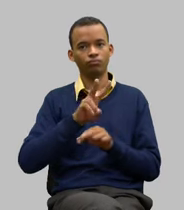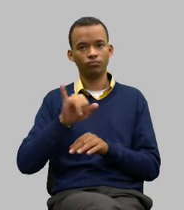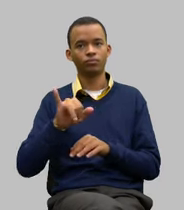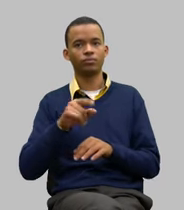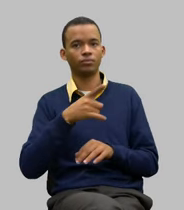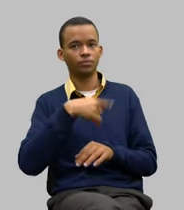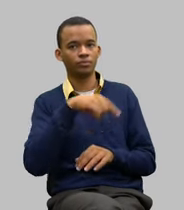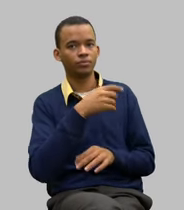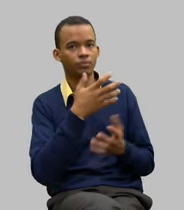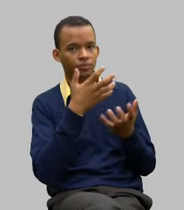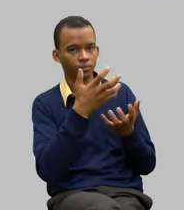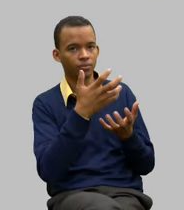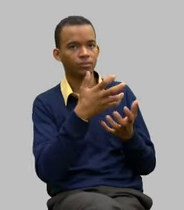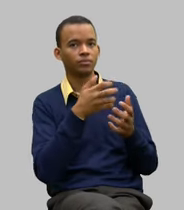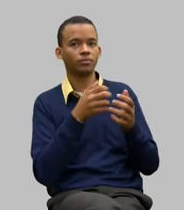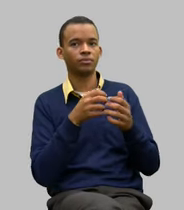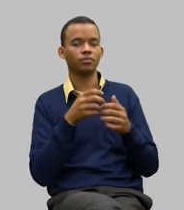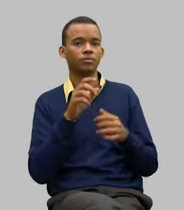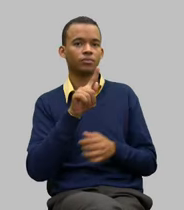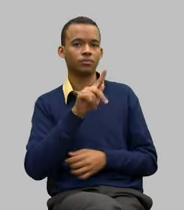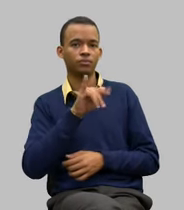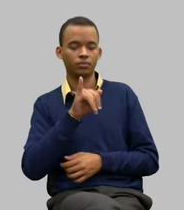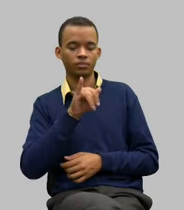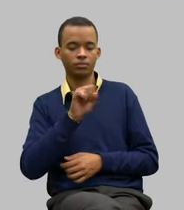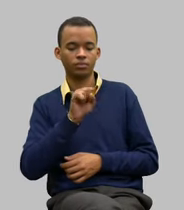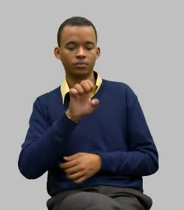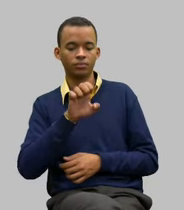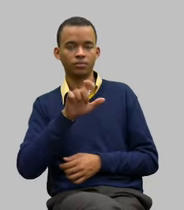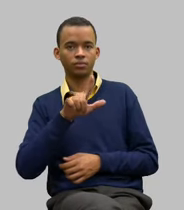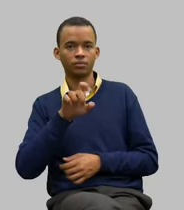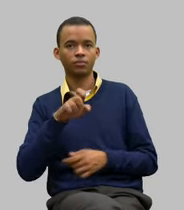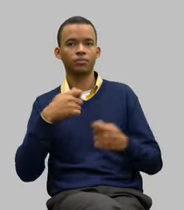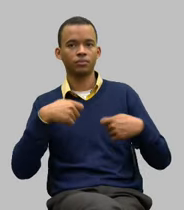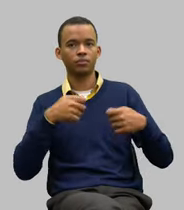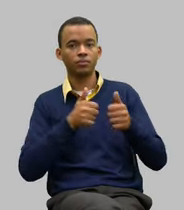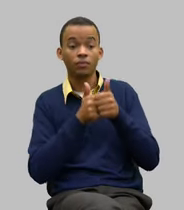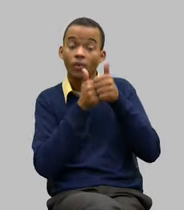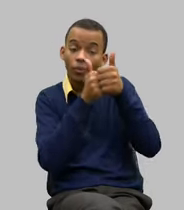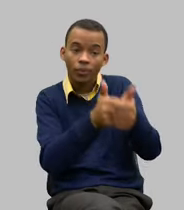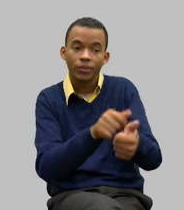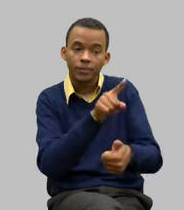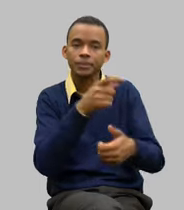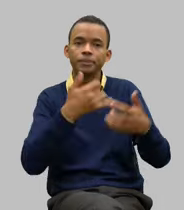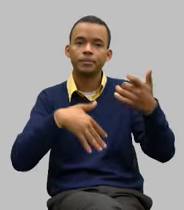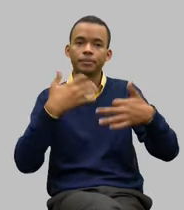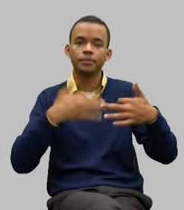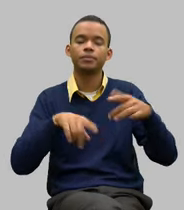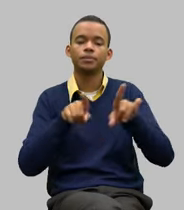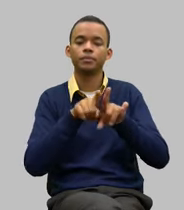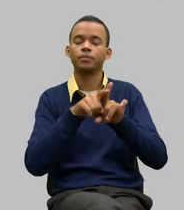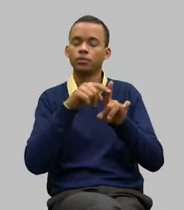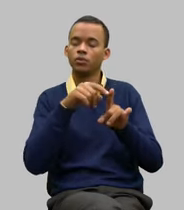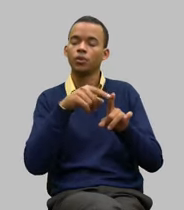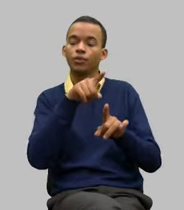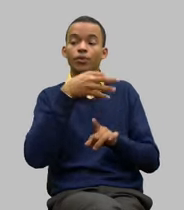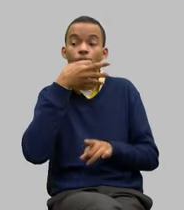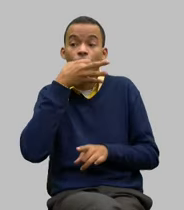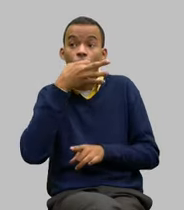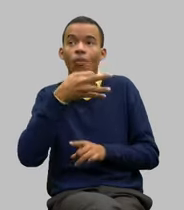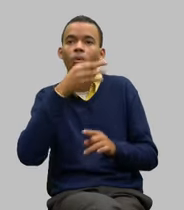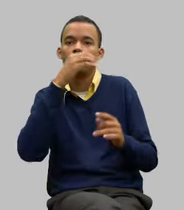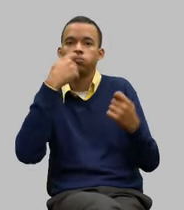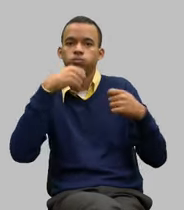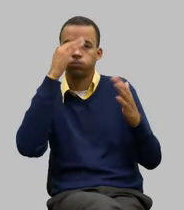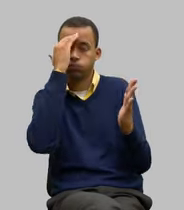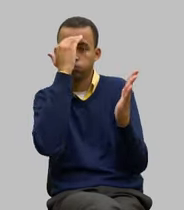acompanhado a fala do senhor aqui agora né ela ouça o que o senhor falou e que realmente eh ela